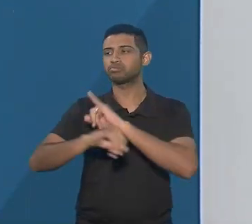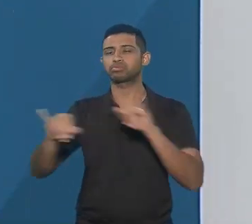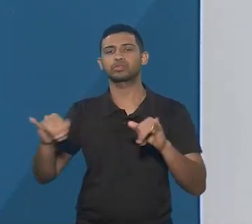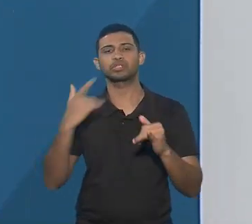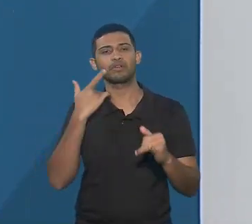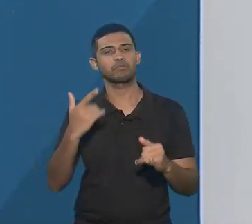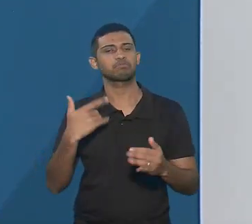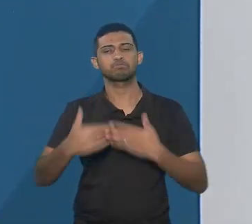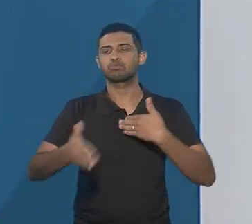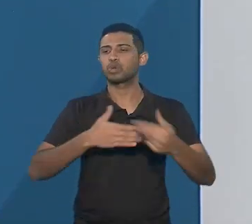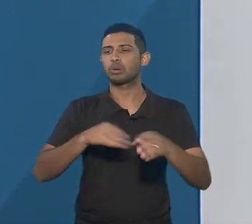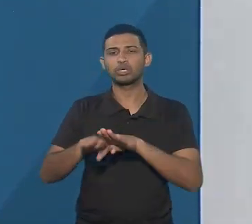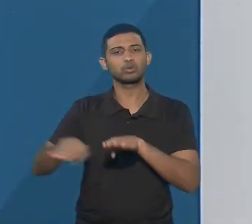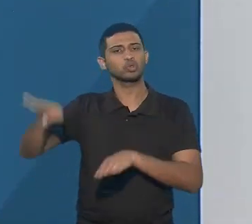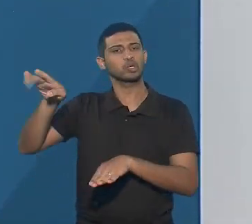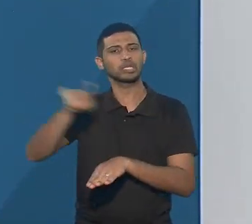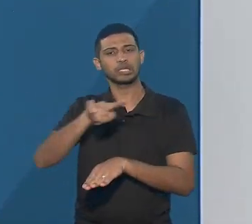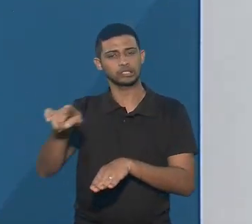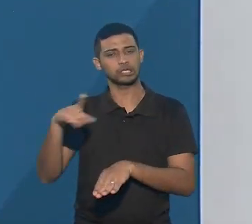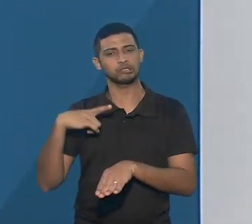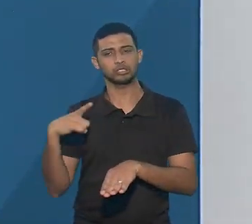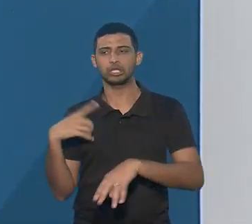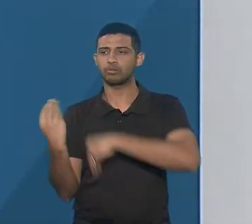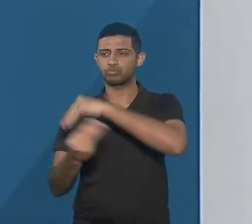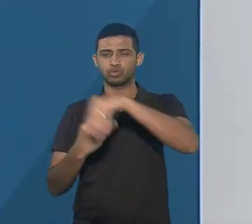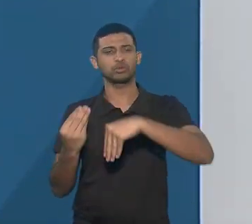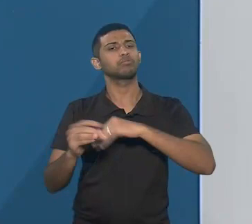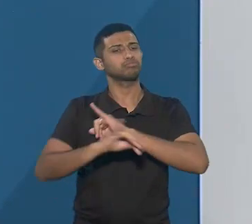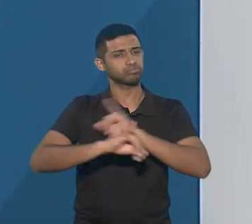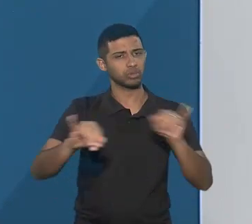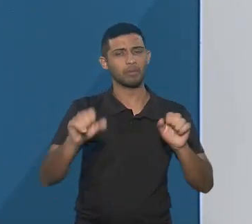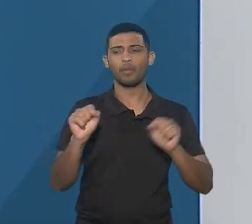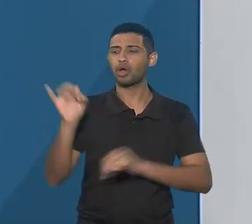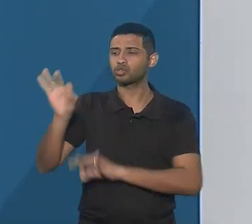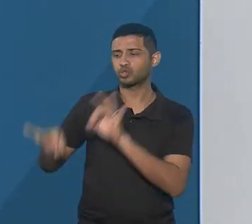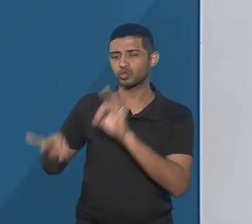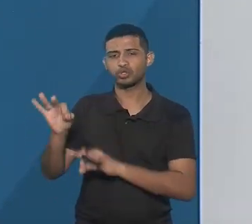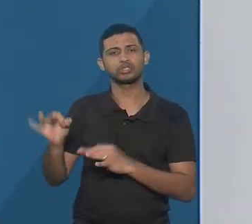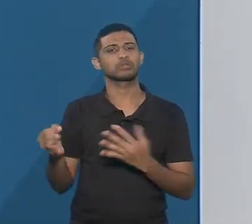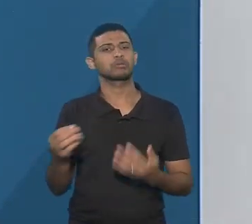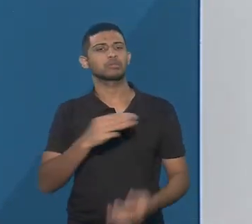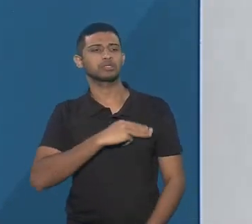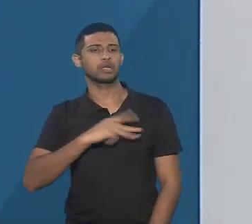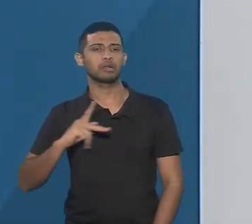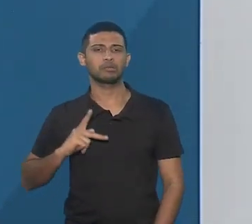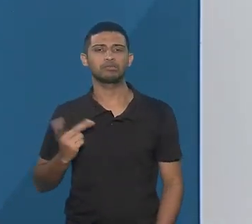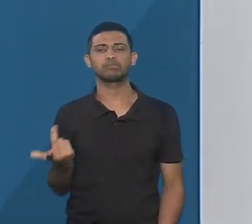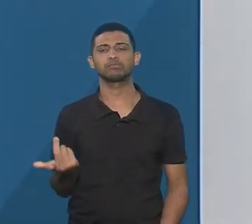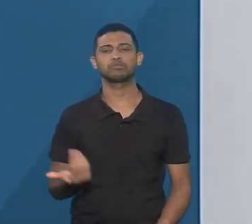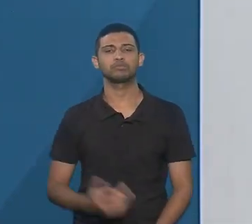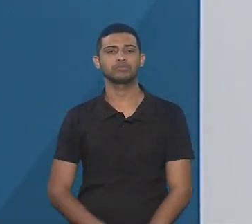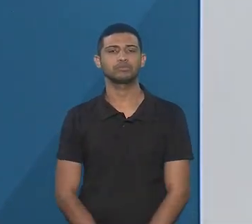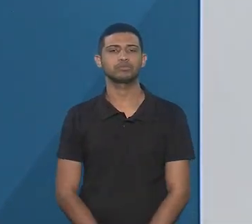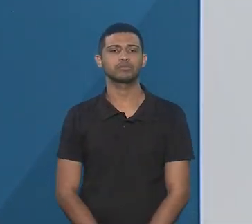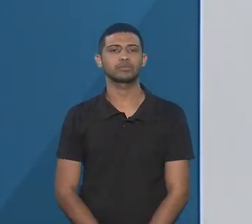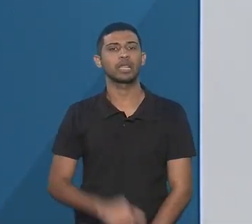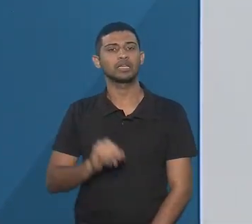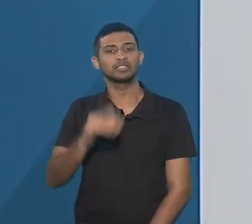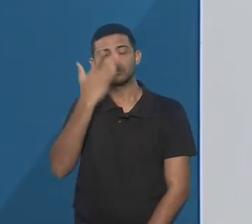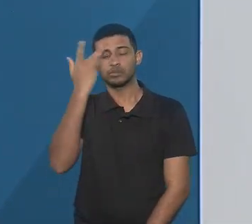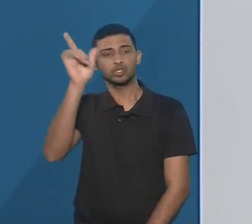comunicadas. Então, todas as autoridades envolvidas serão comunicadas. Judiciário, Ministério